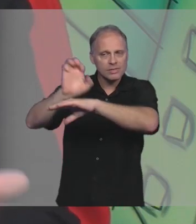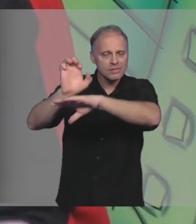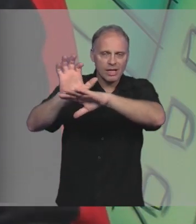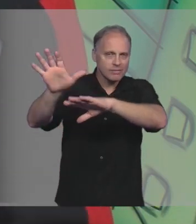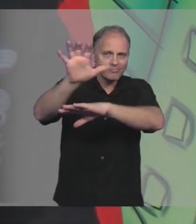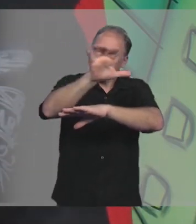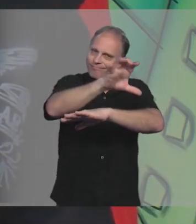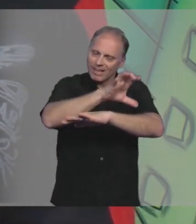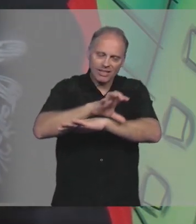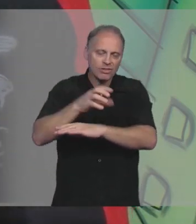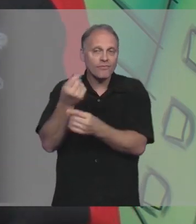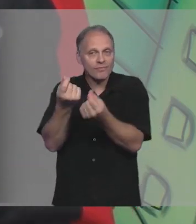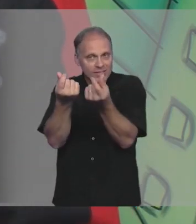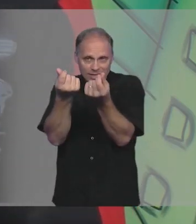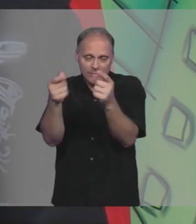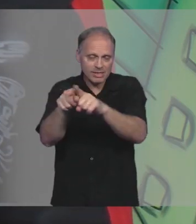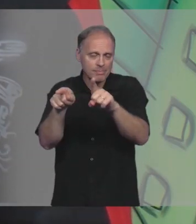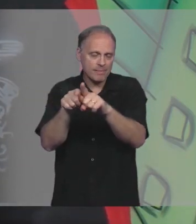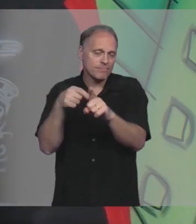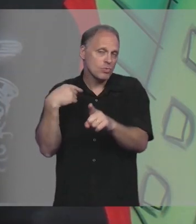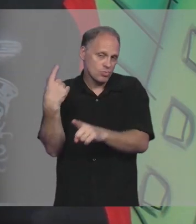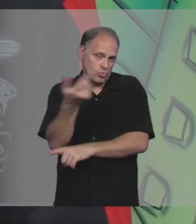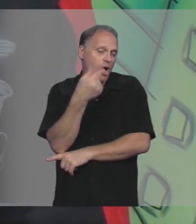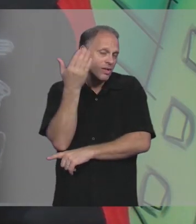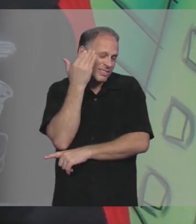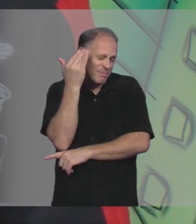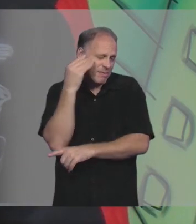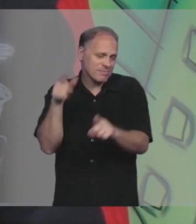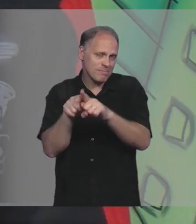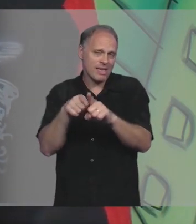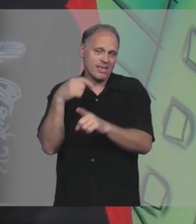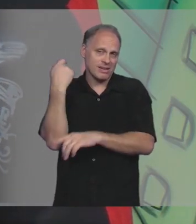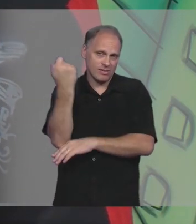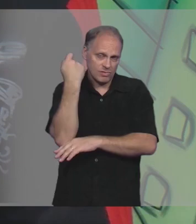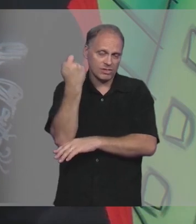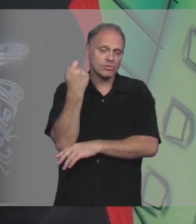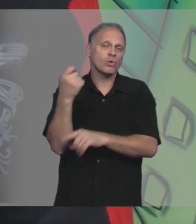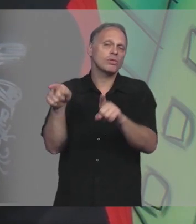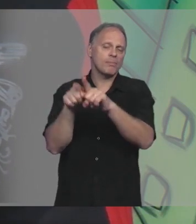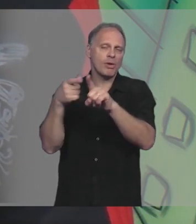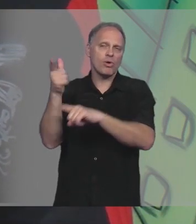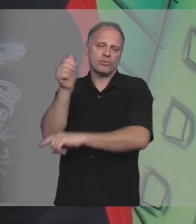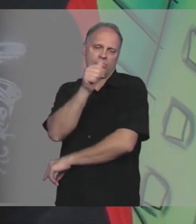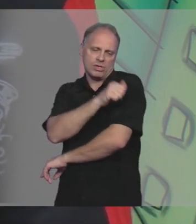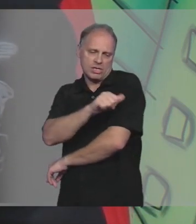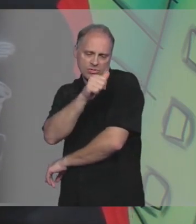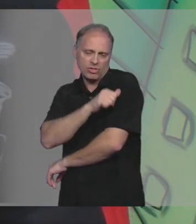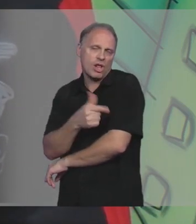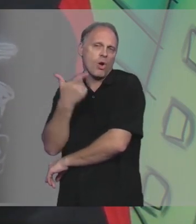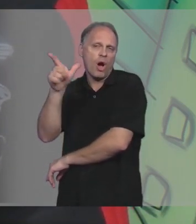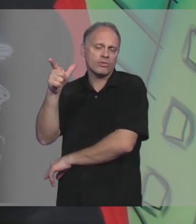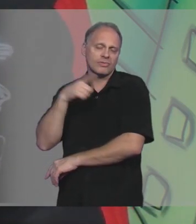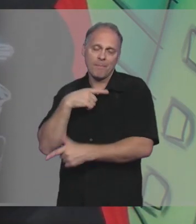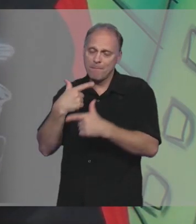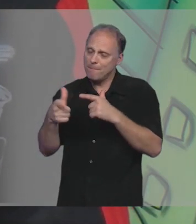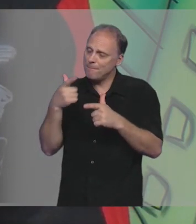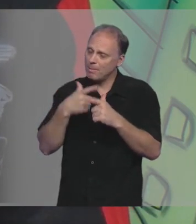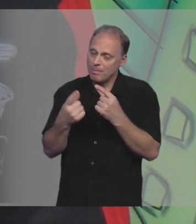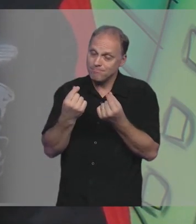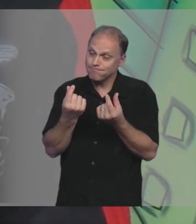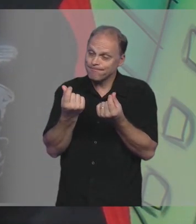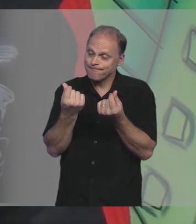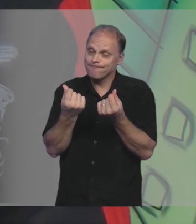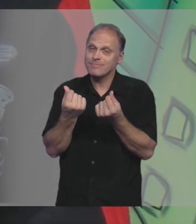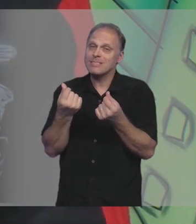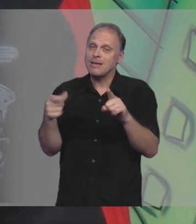da sua situação financeira. Todos nós sabemos que vários estados, Rio Grande do Sul é um deles, mas Rio de Janeiro e muitos, estão com sérios problemas financeiros